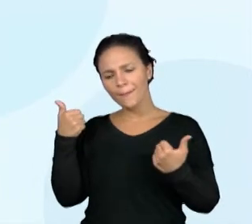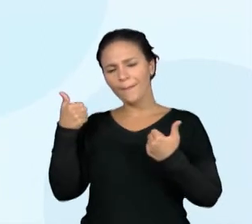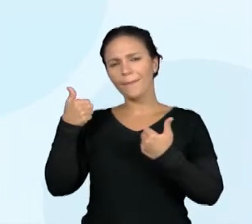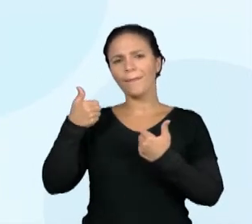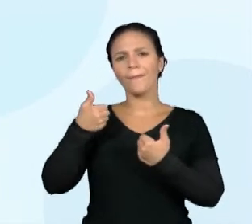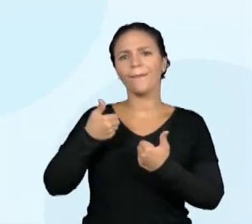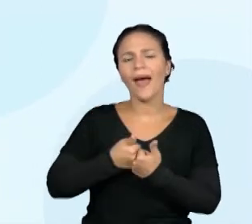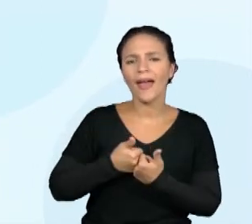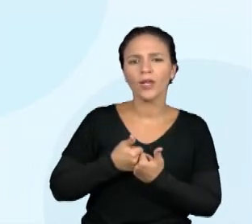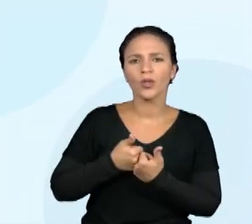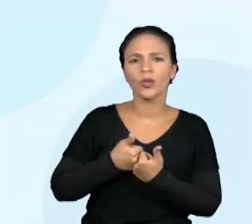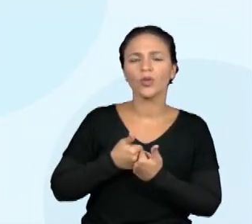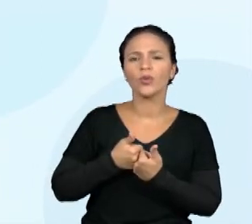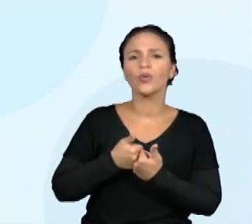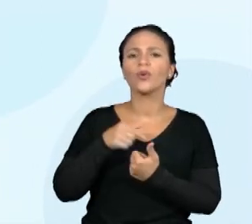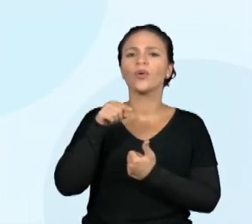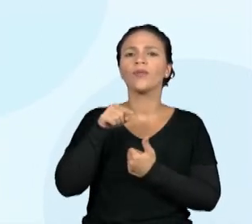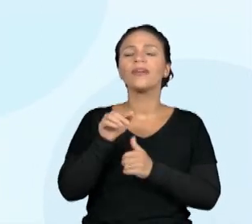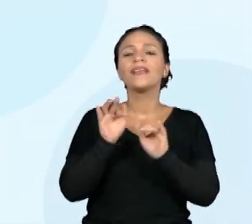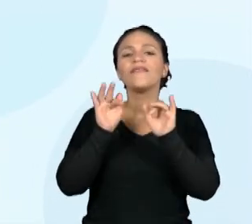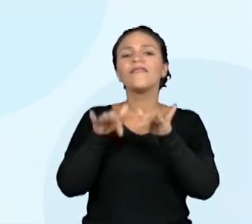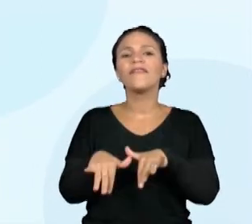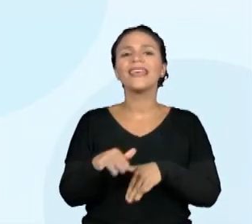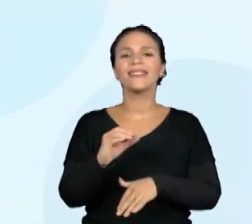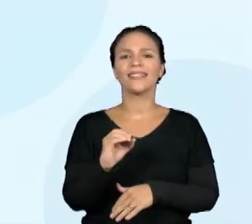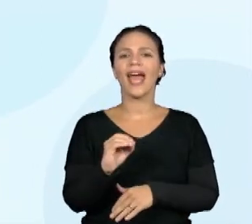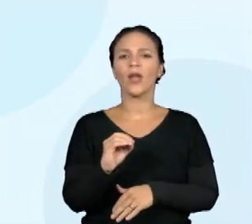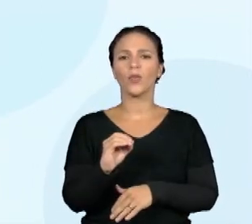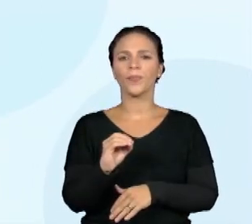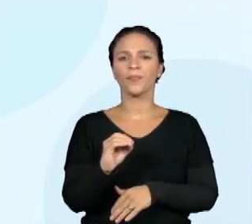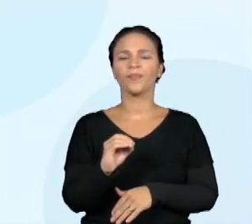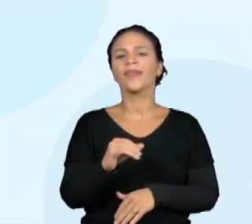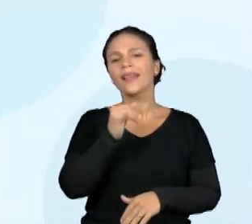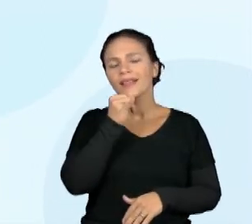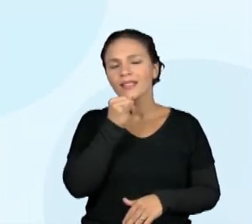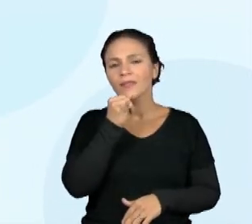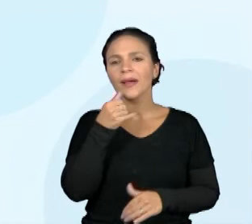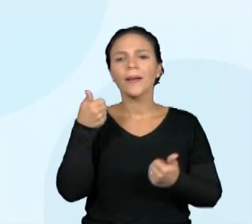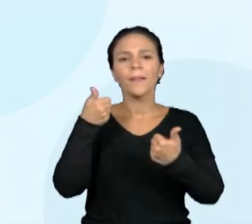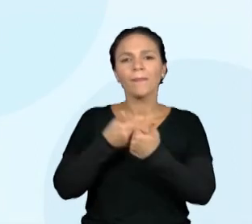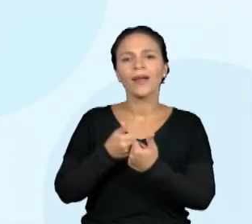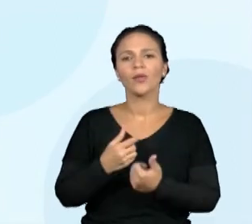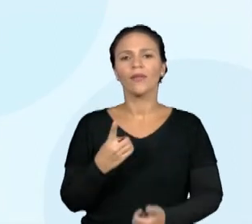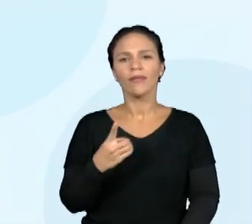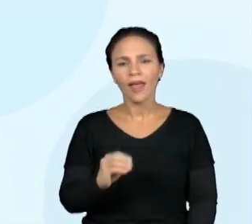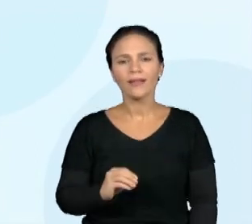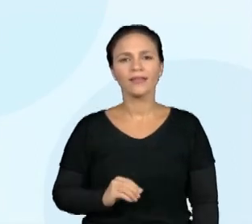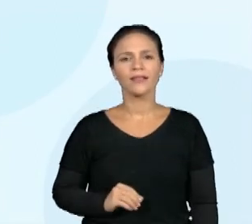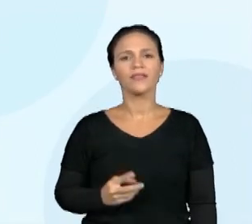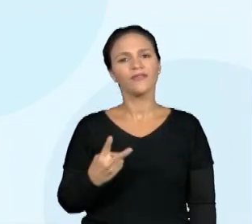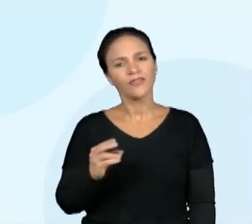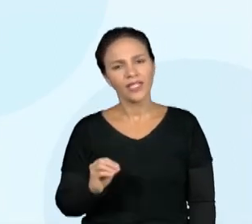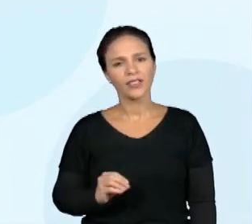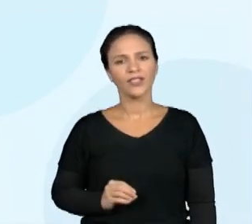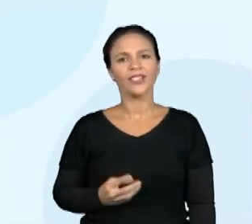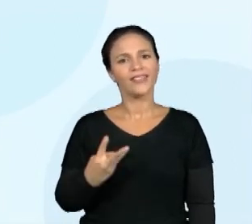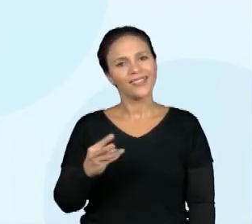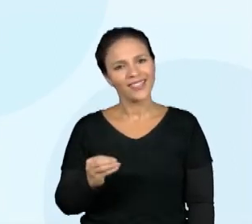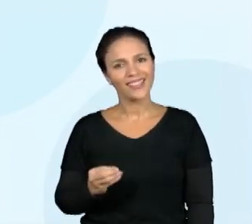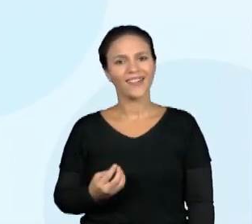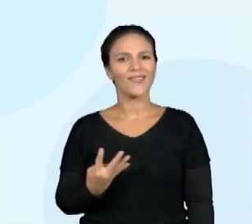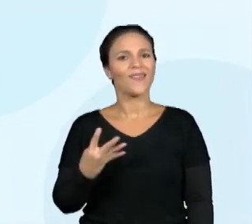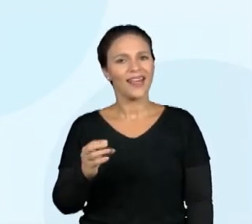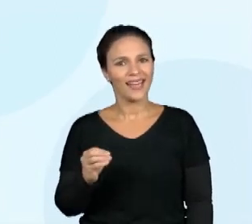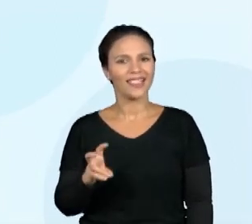próximo, né? Usando aí a dezena cheia, a gente pode falar assim, e facilitar o nosso cálculo mental. Então,